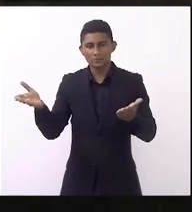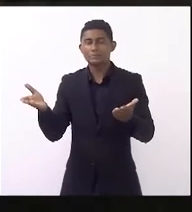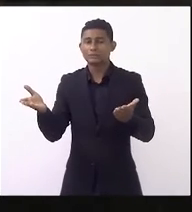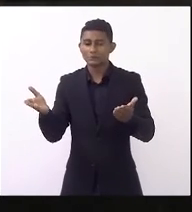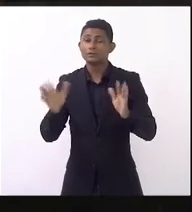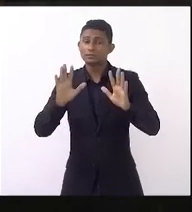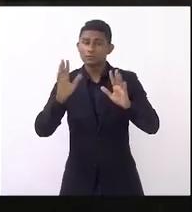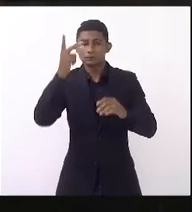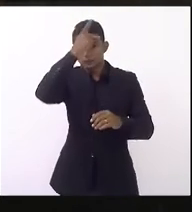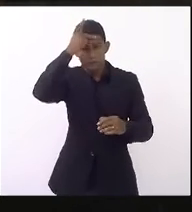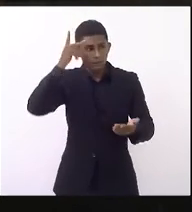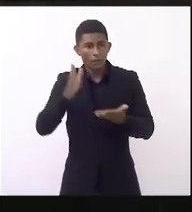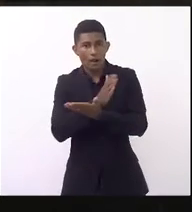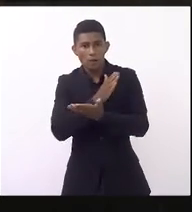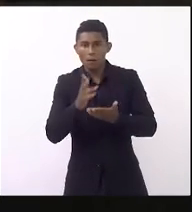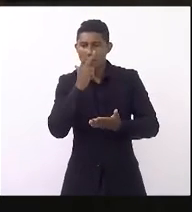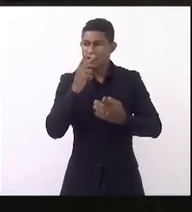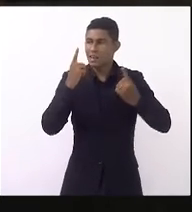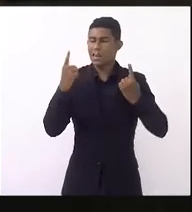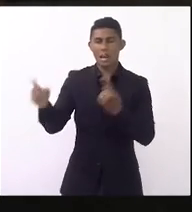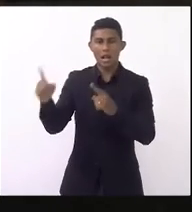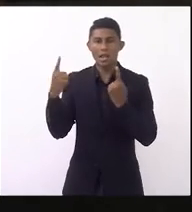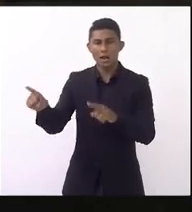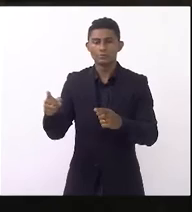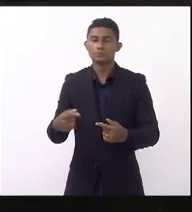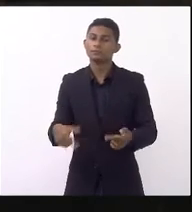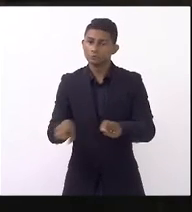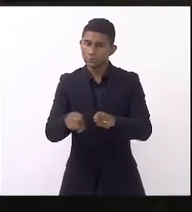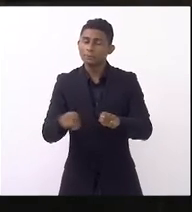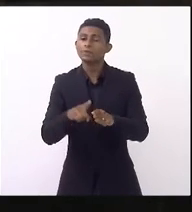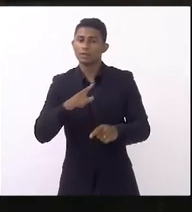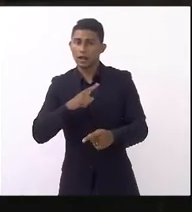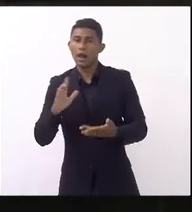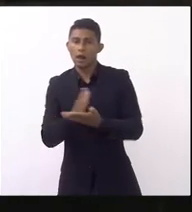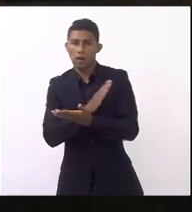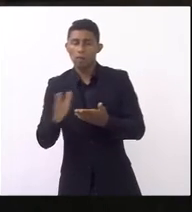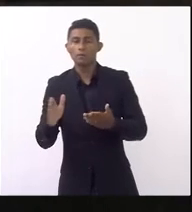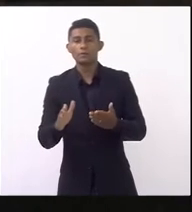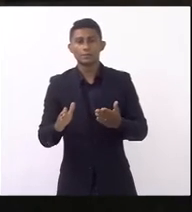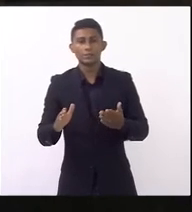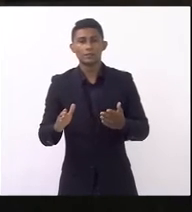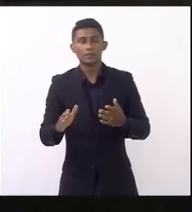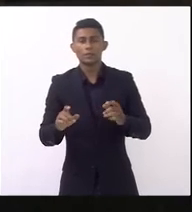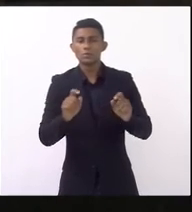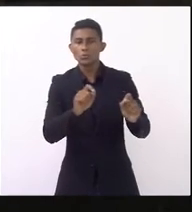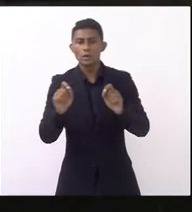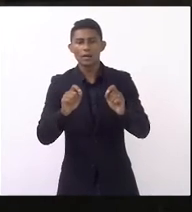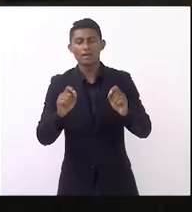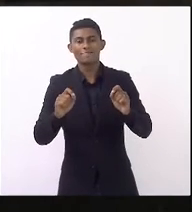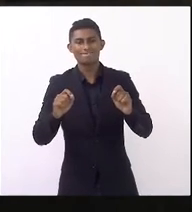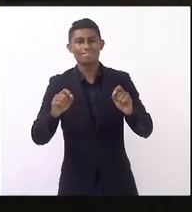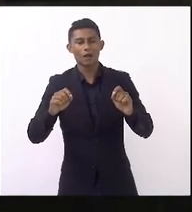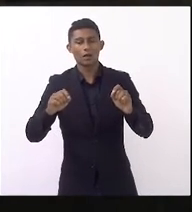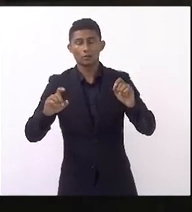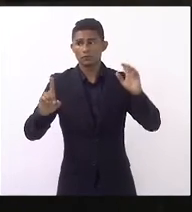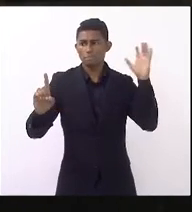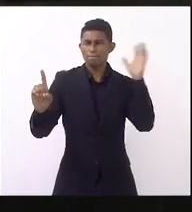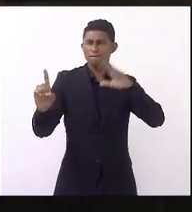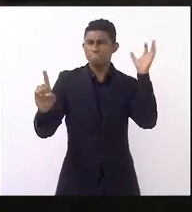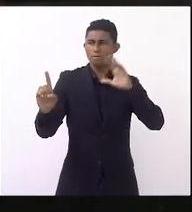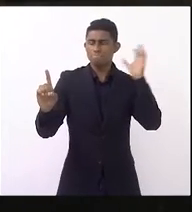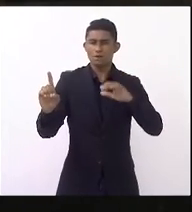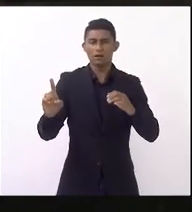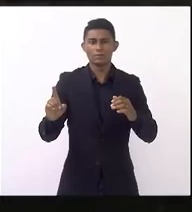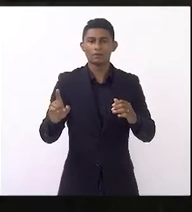perseguição e impactos importantes, em especial com relação ao uso predatório do desenvolvimento a